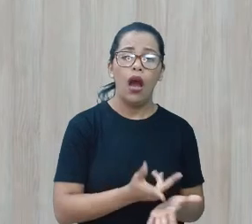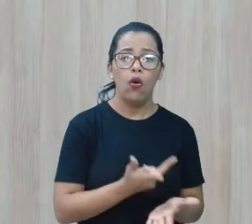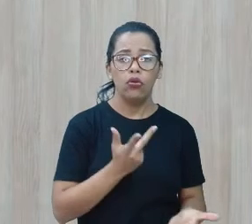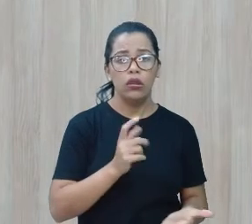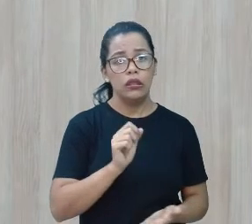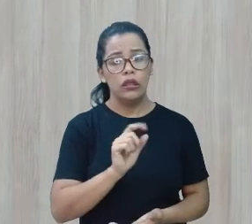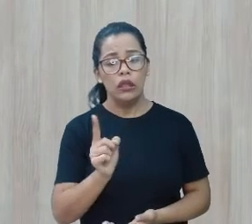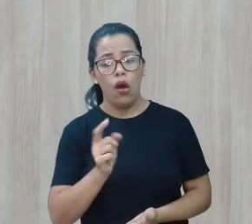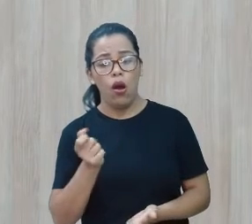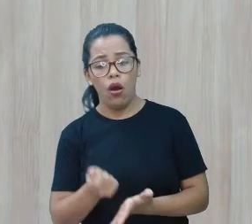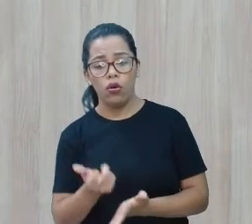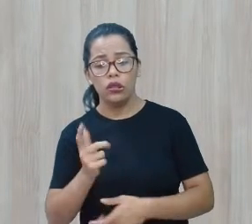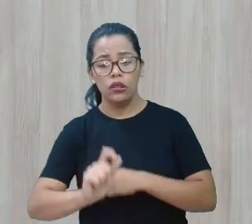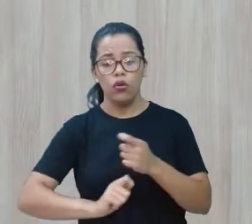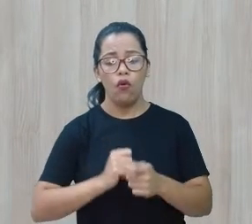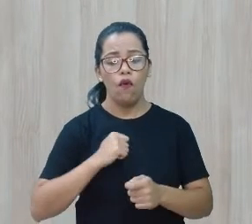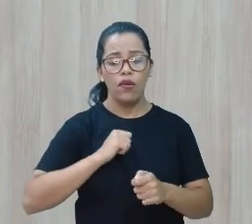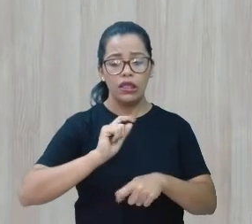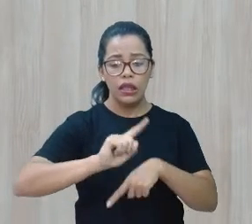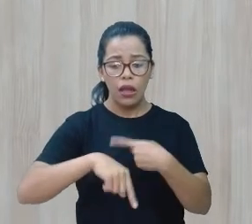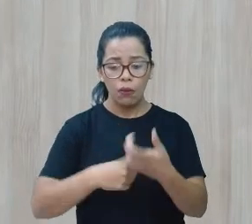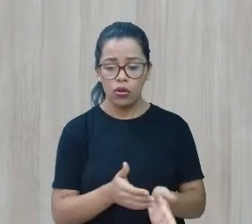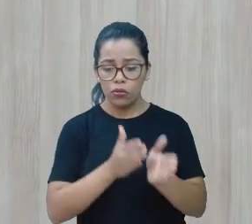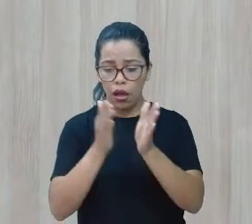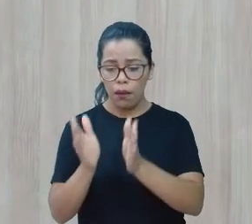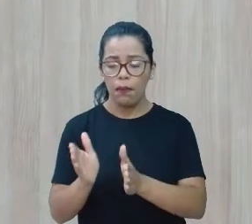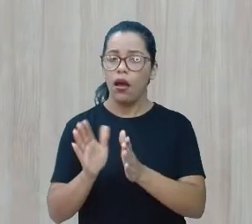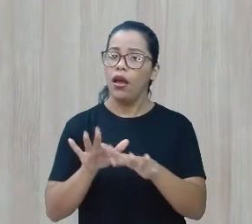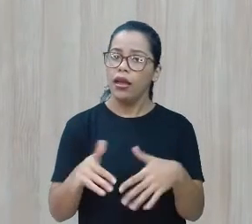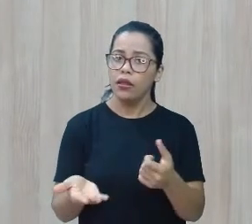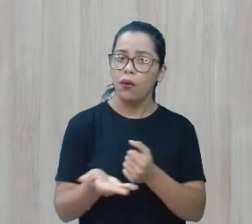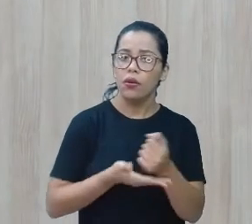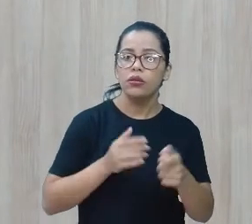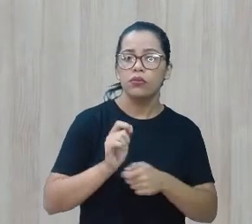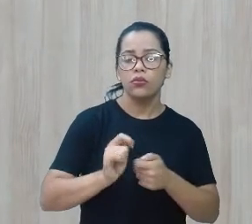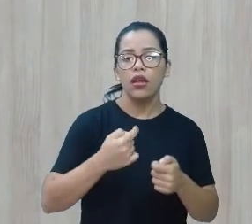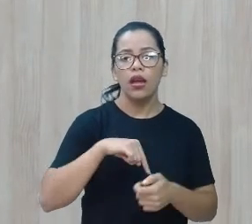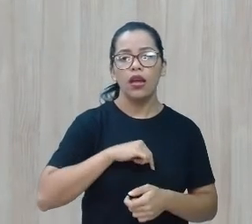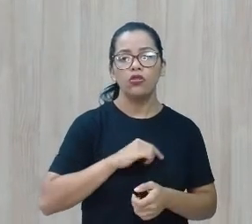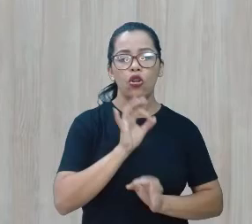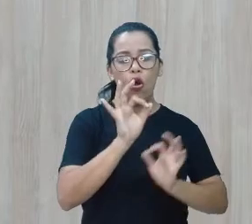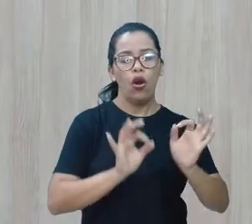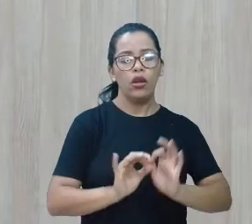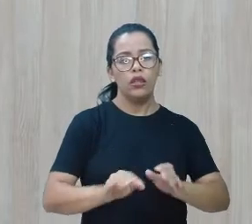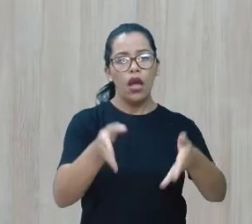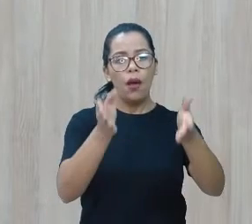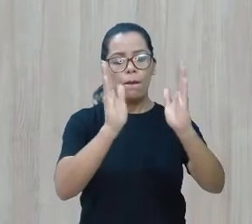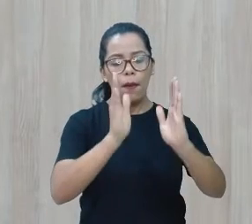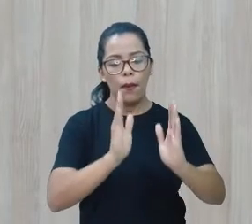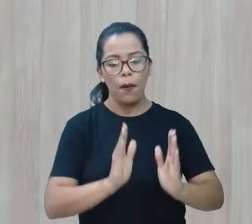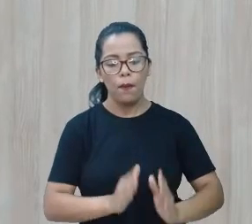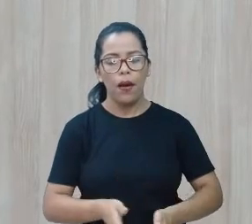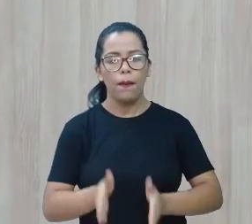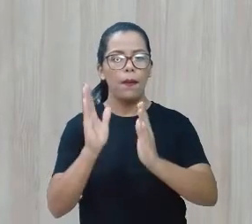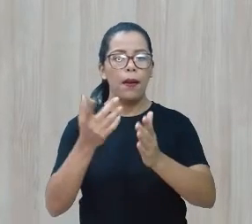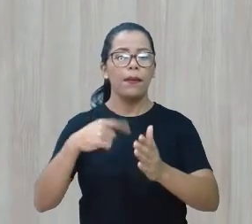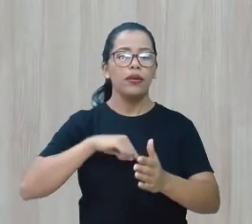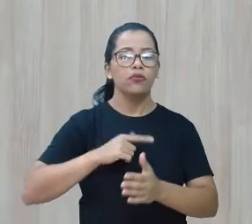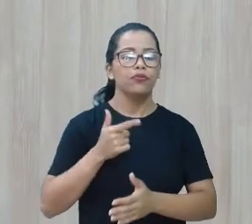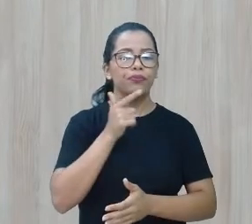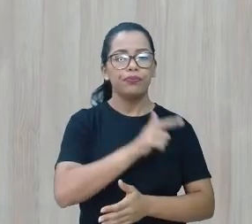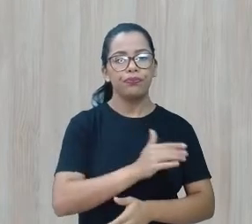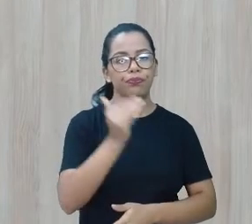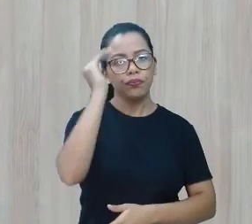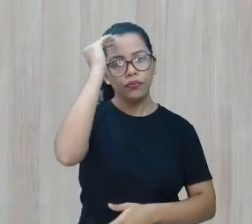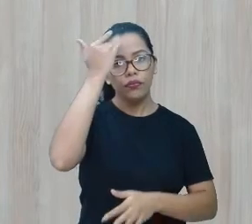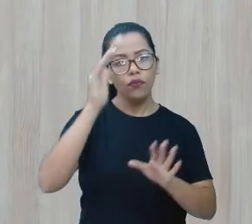não acontecer, o que eu vou fazer na próxima situação? Basicamente, a gente monta uma estrutura para que a gente consiga entender qual que